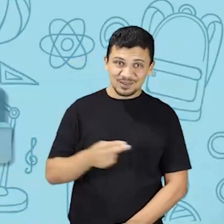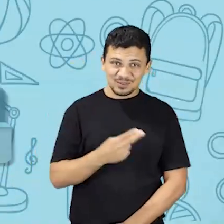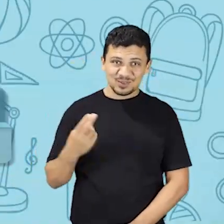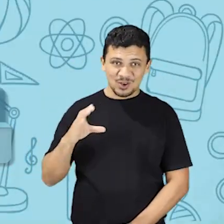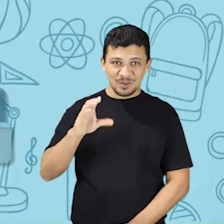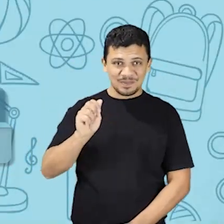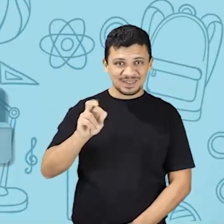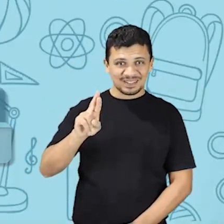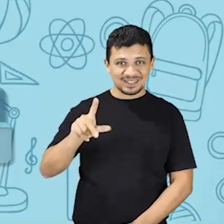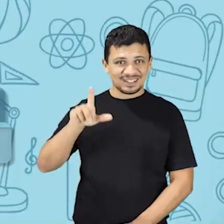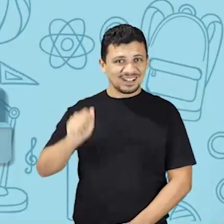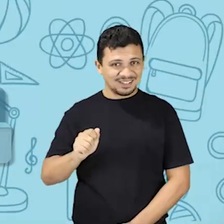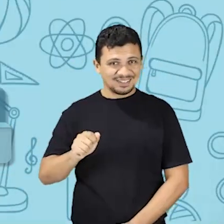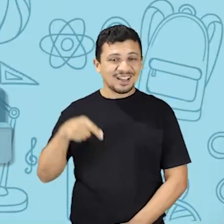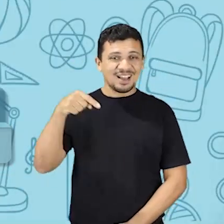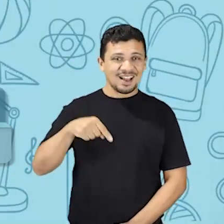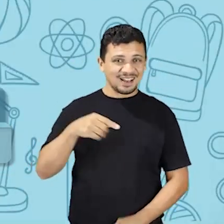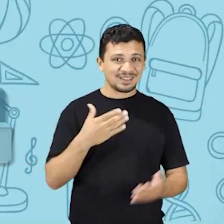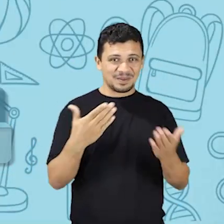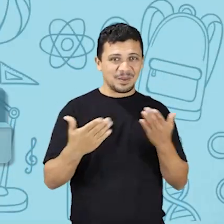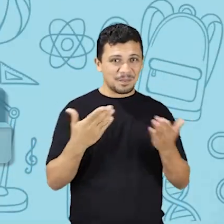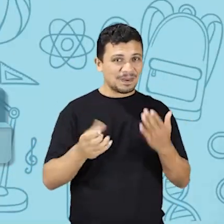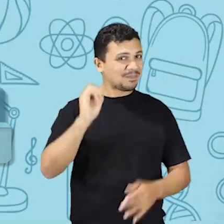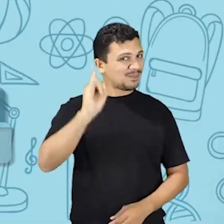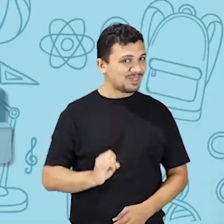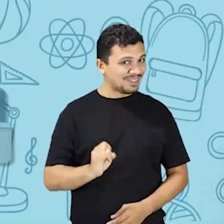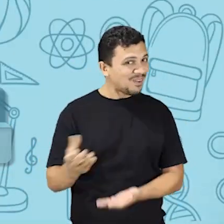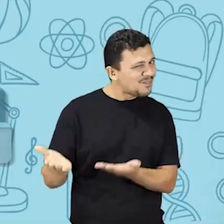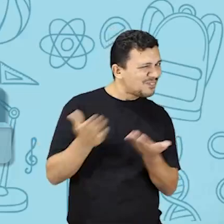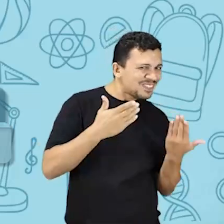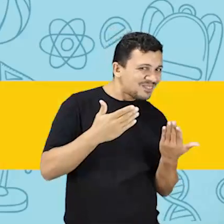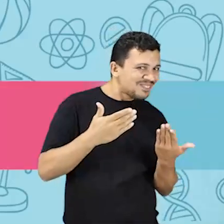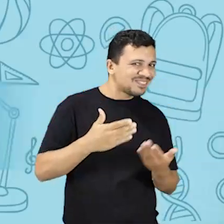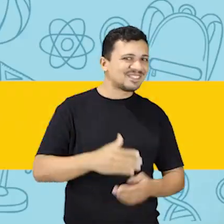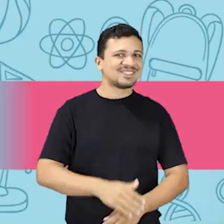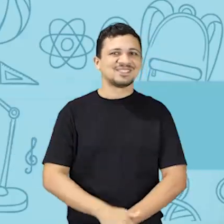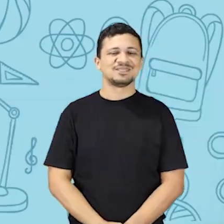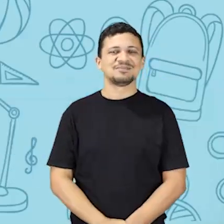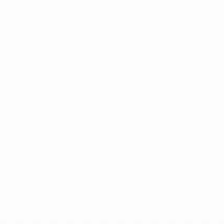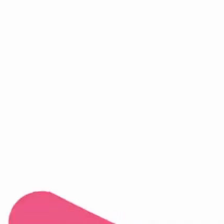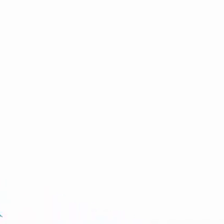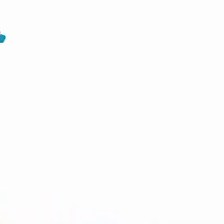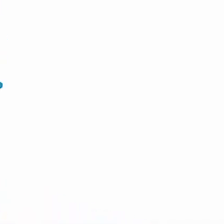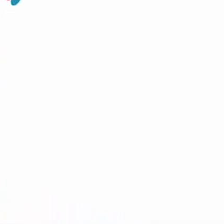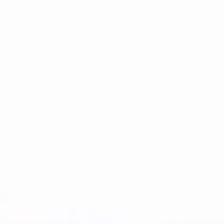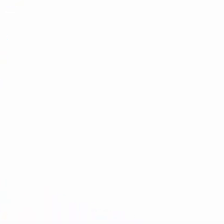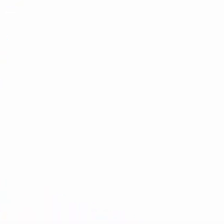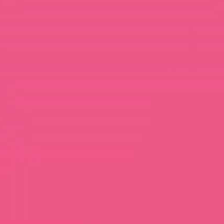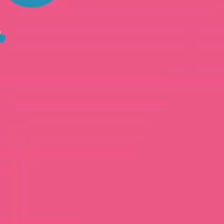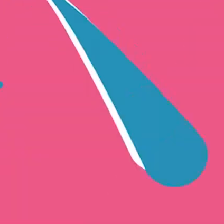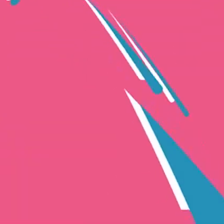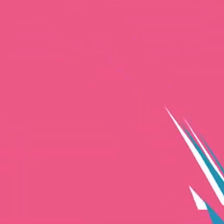Olá, eu sou a Carla Bianchi e este é o programa Papo de Recreio. Vem comigo!